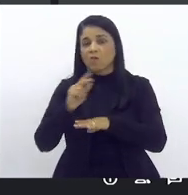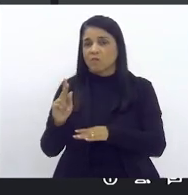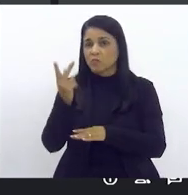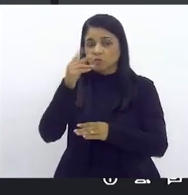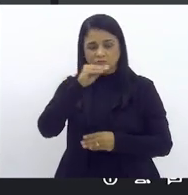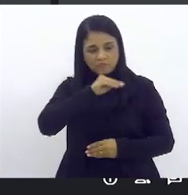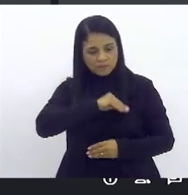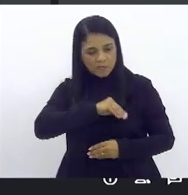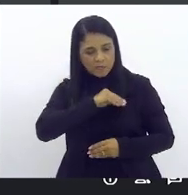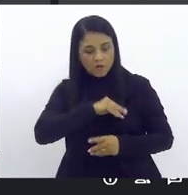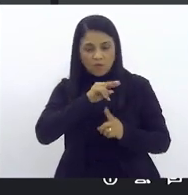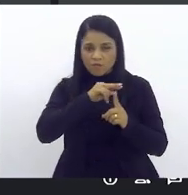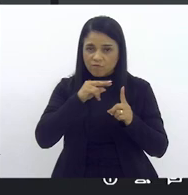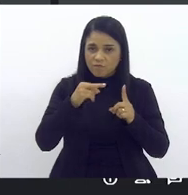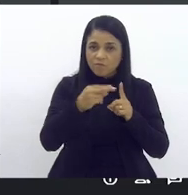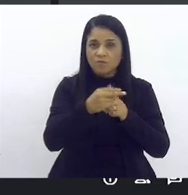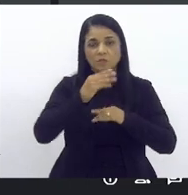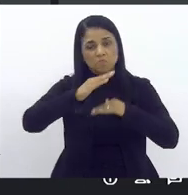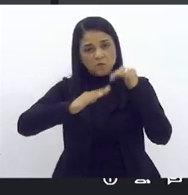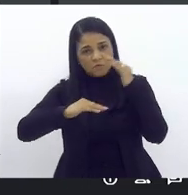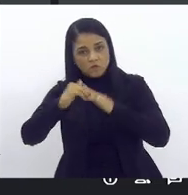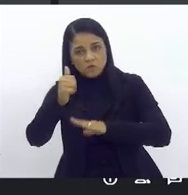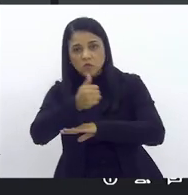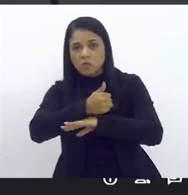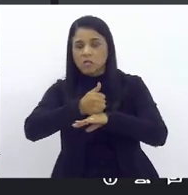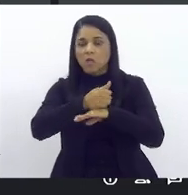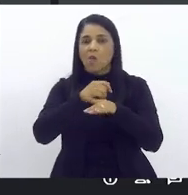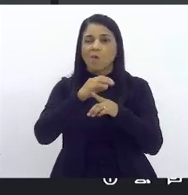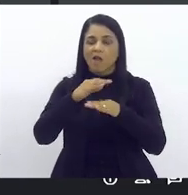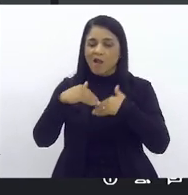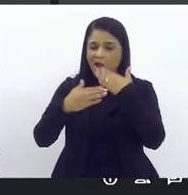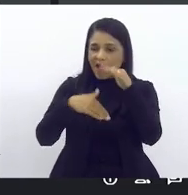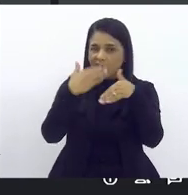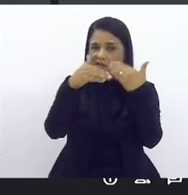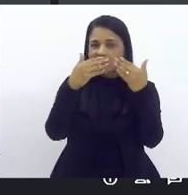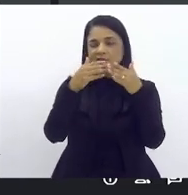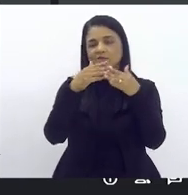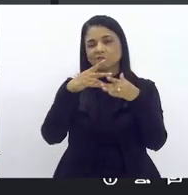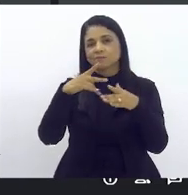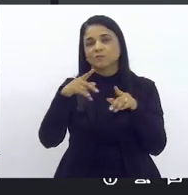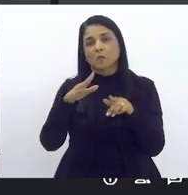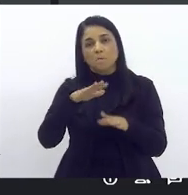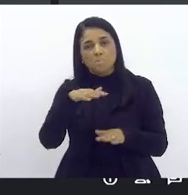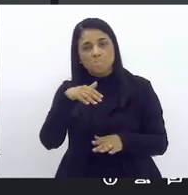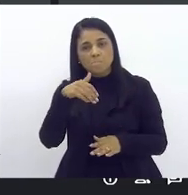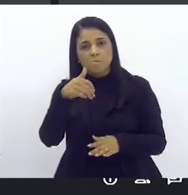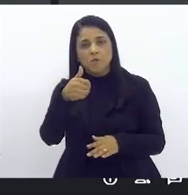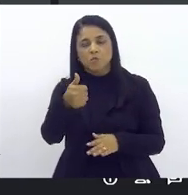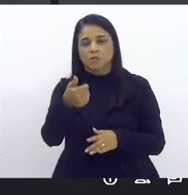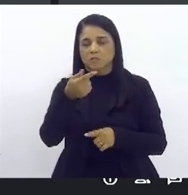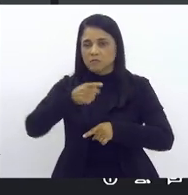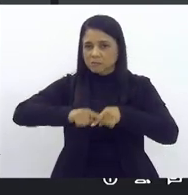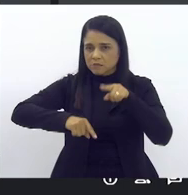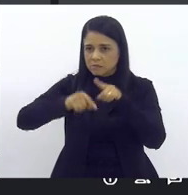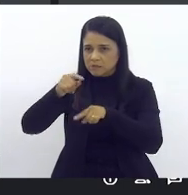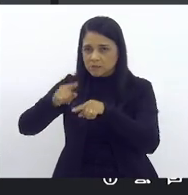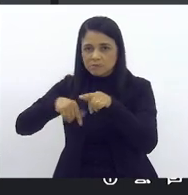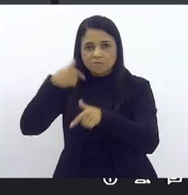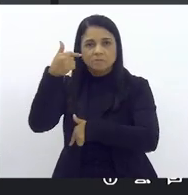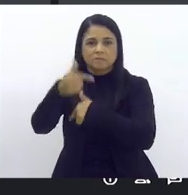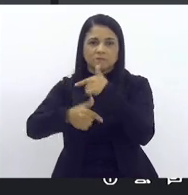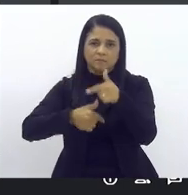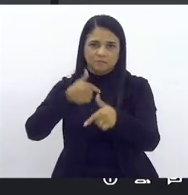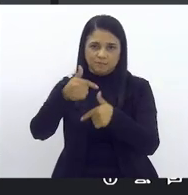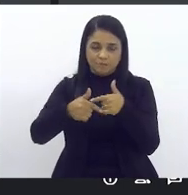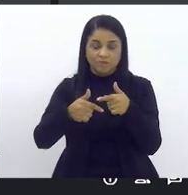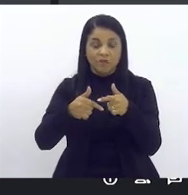salarial, do ponto de vista funcional, do ponto de vista da carreira, do ponto de vista da melhoria das condições de trabalho.